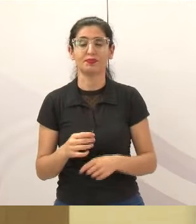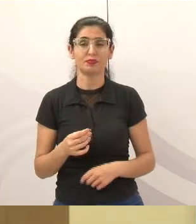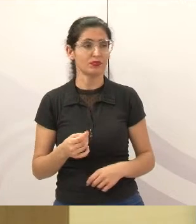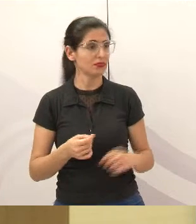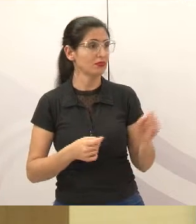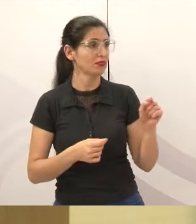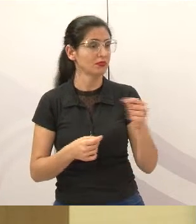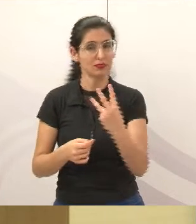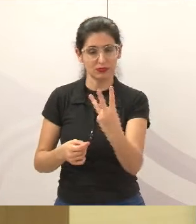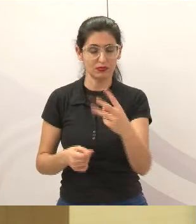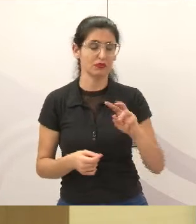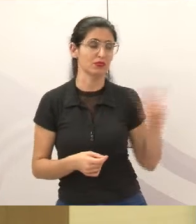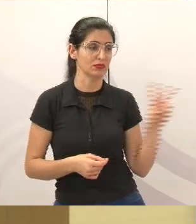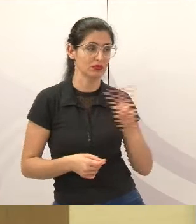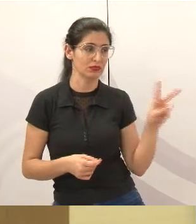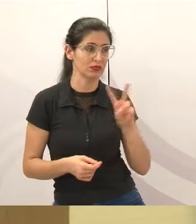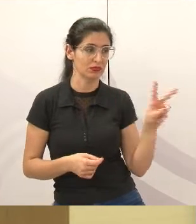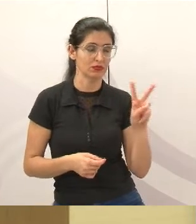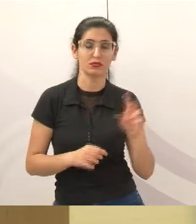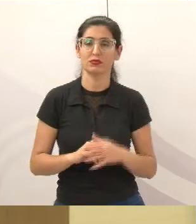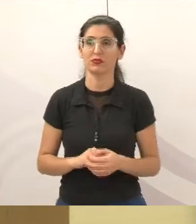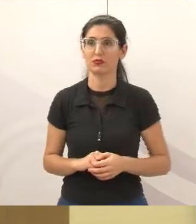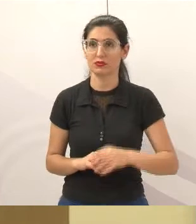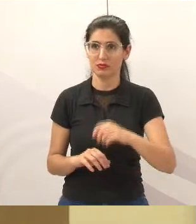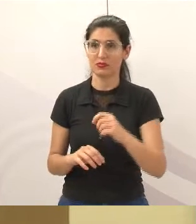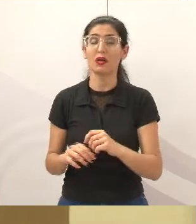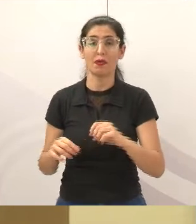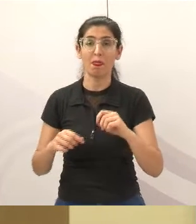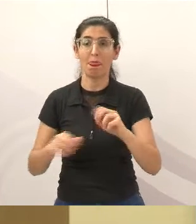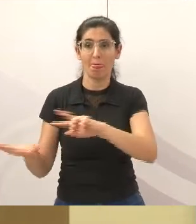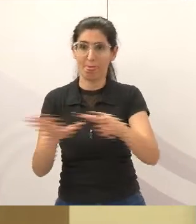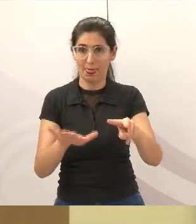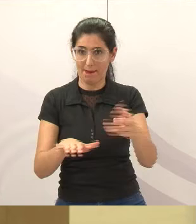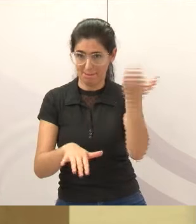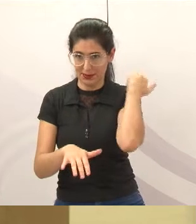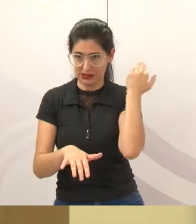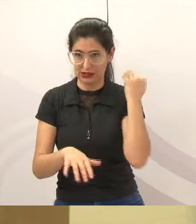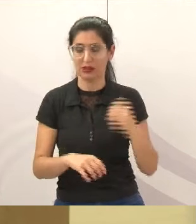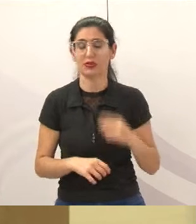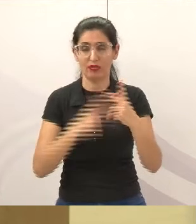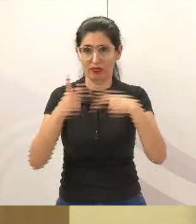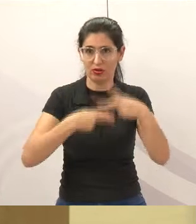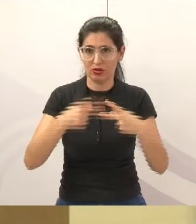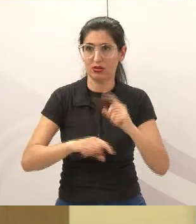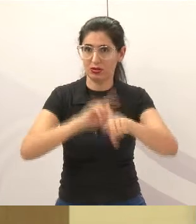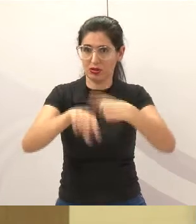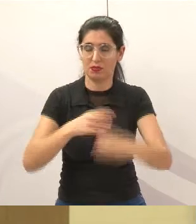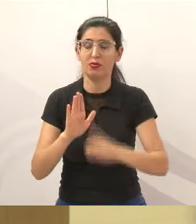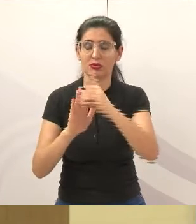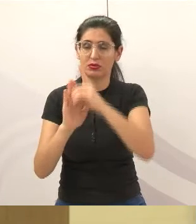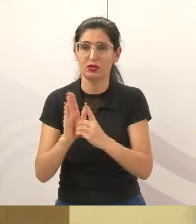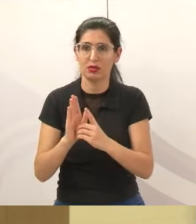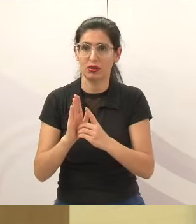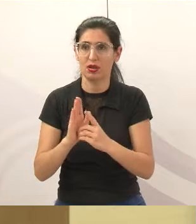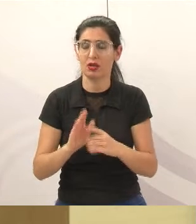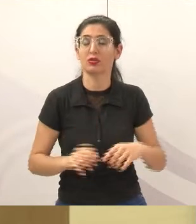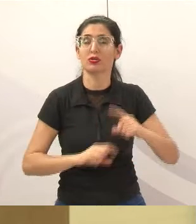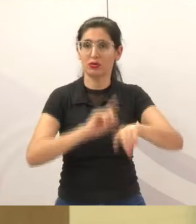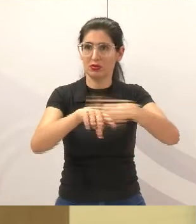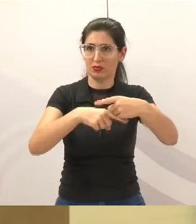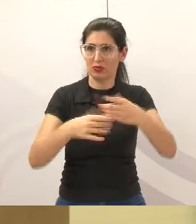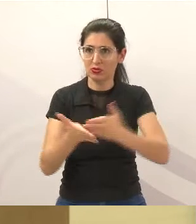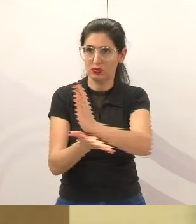Eu comentei na sessão passada que, após a liberação de um decreto para cultos, os